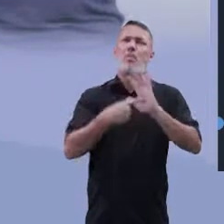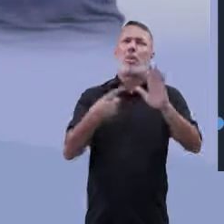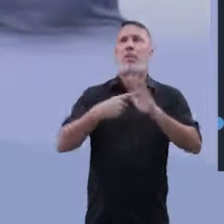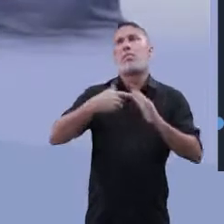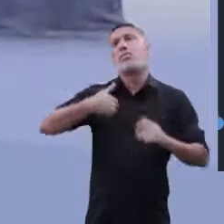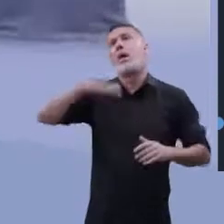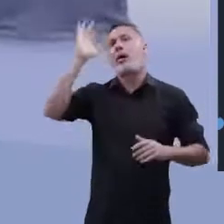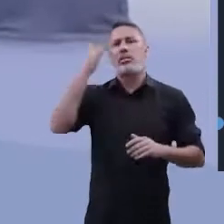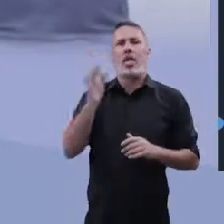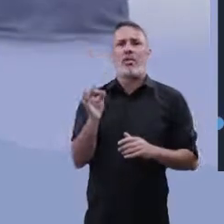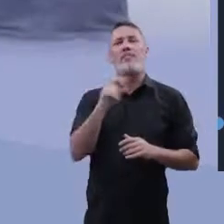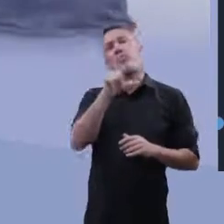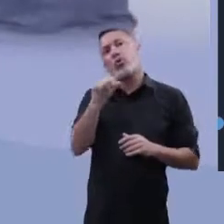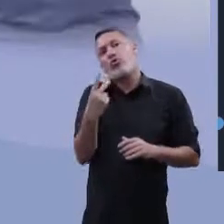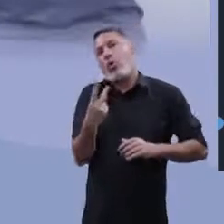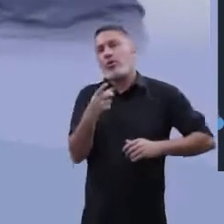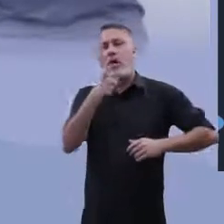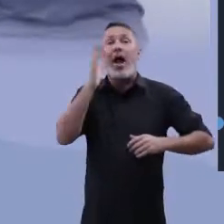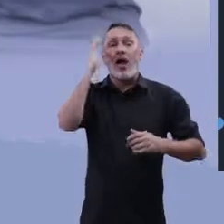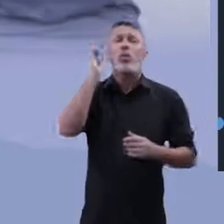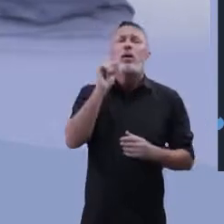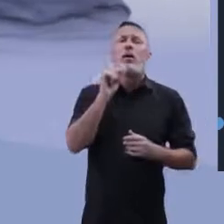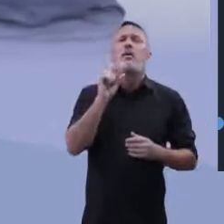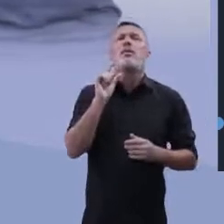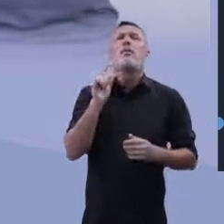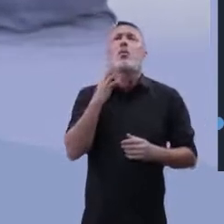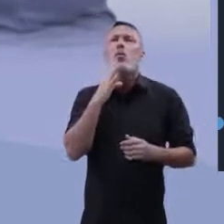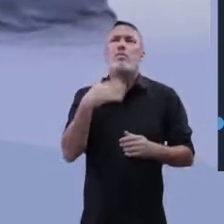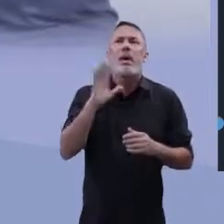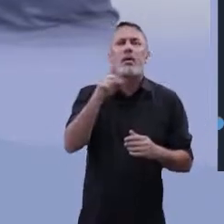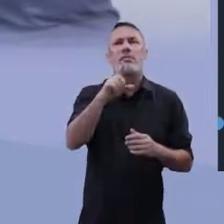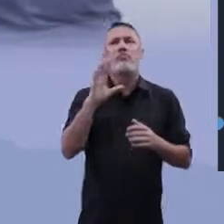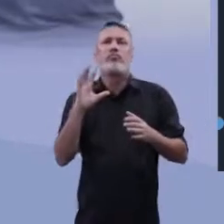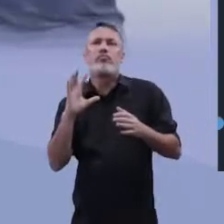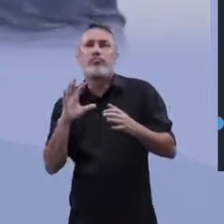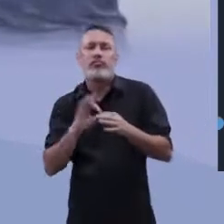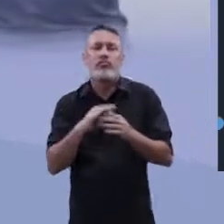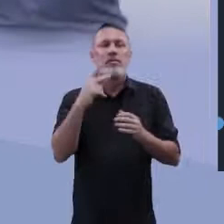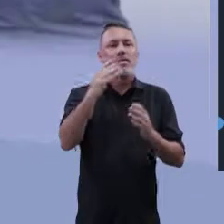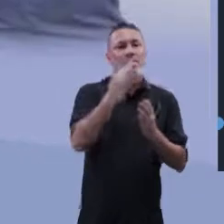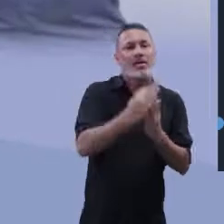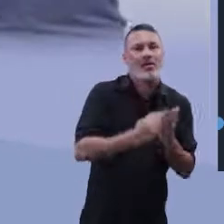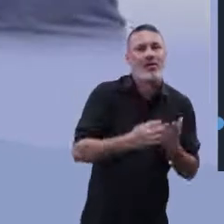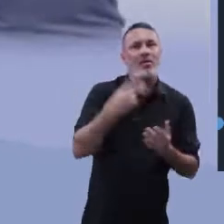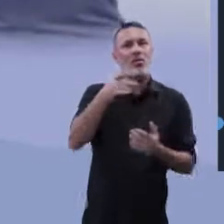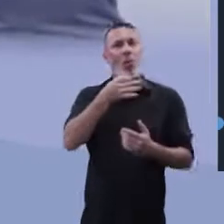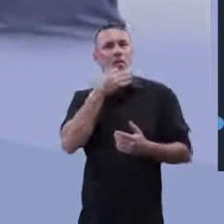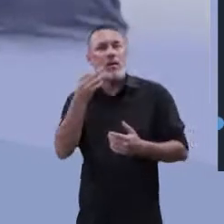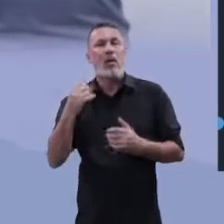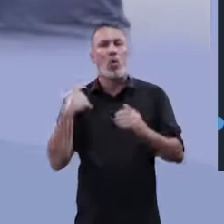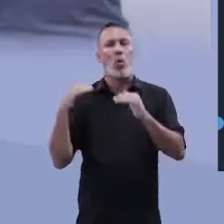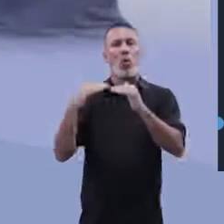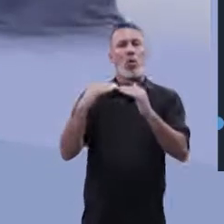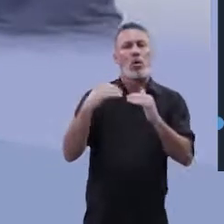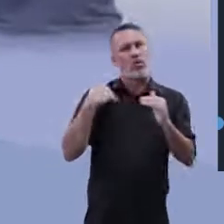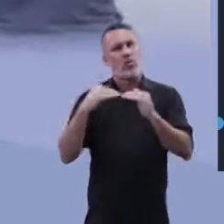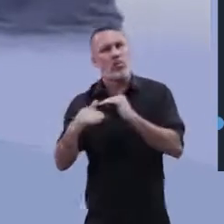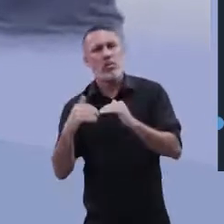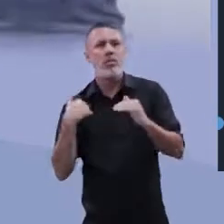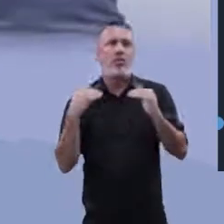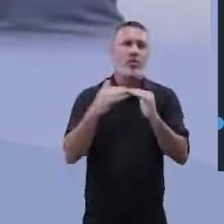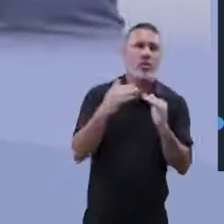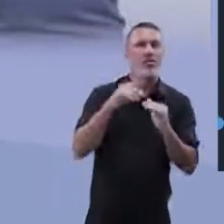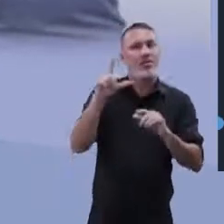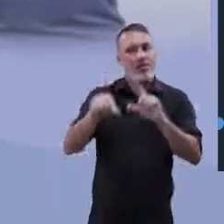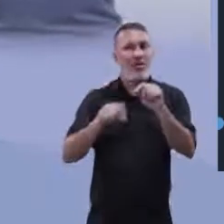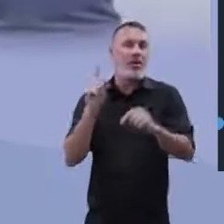de 10 argumentos. Então você vai pegar aquele que realmente tem ligação com a sua tese, com o seu ponto de vista.